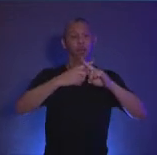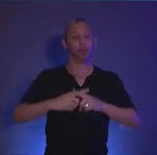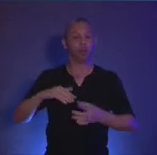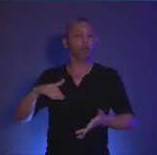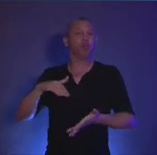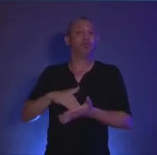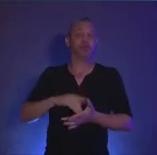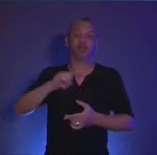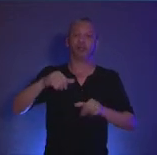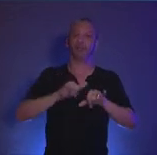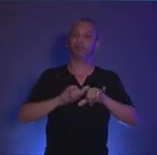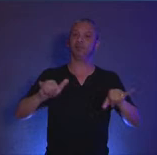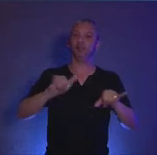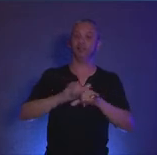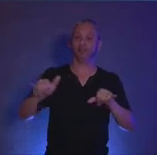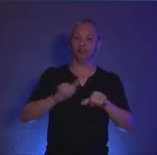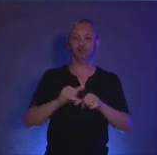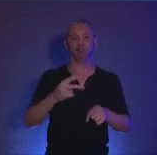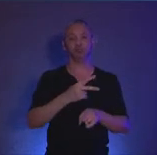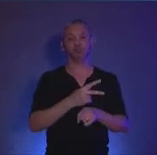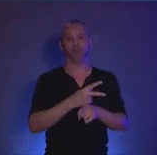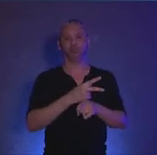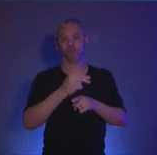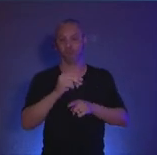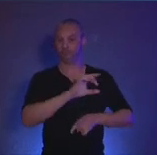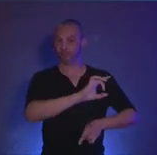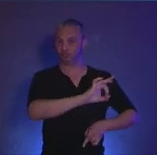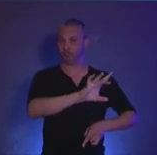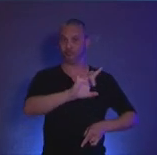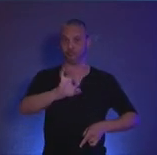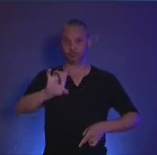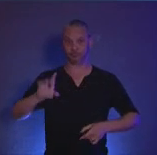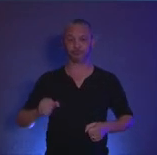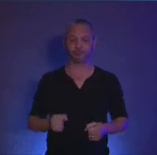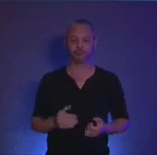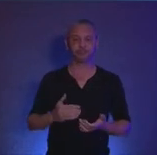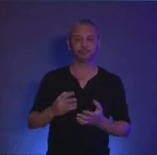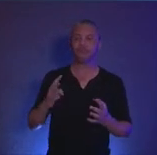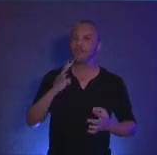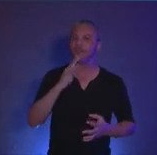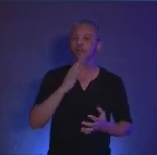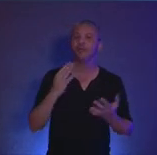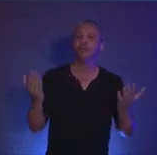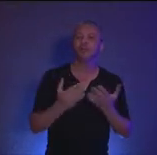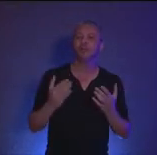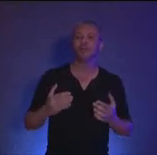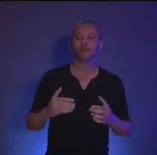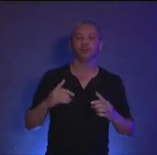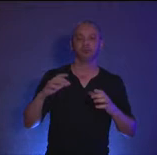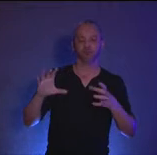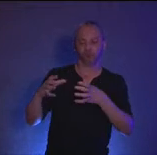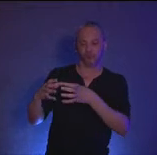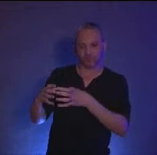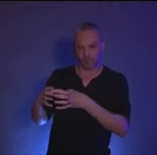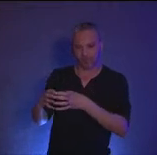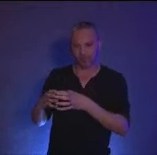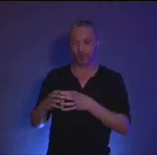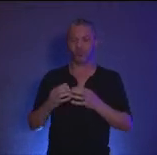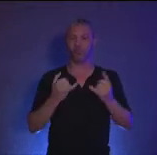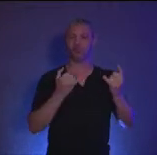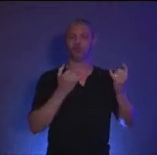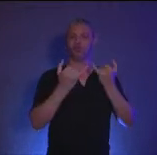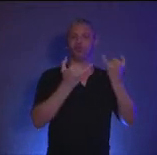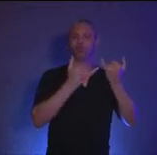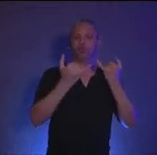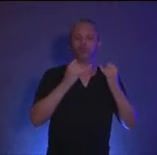anunciar depois o vencedor de cada categoria. Então, a gente vai conhecer agora os trabalhos finalistas da categoria Dados